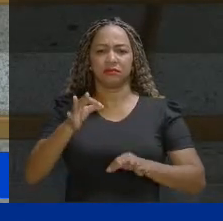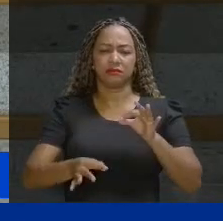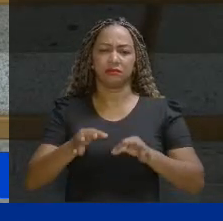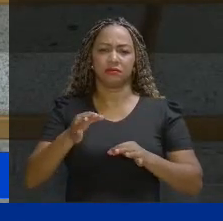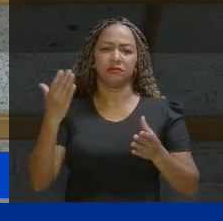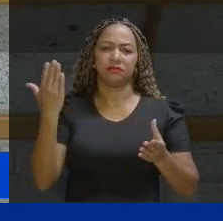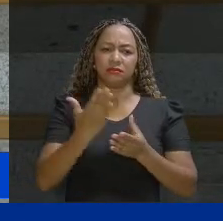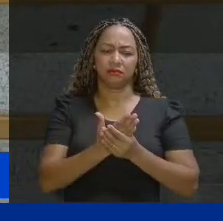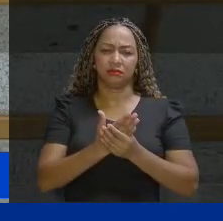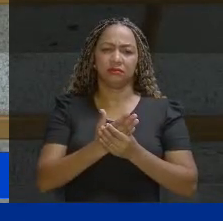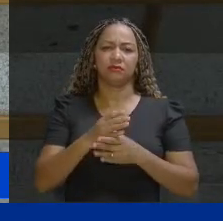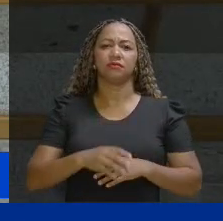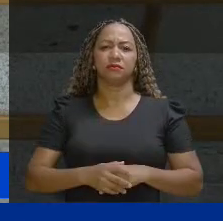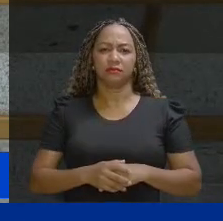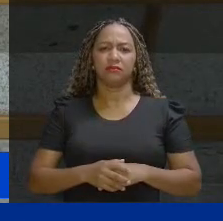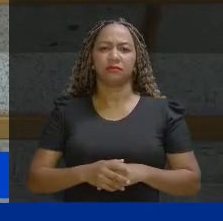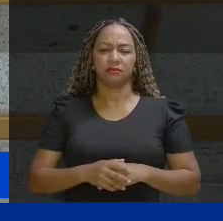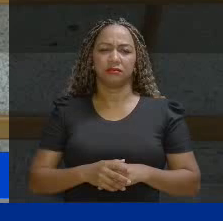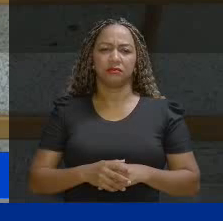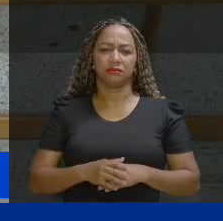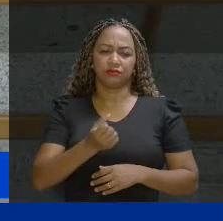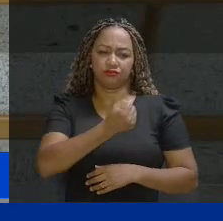Sara Cavalcante. processos com o quórum possível.